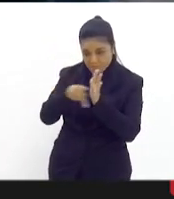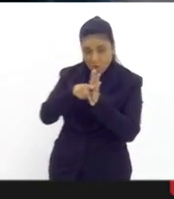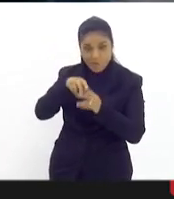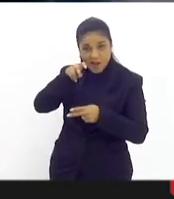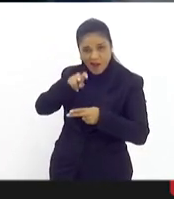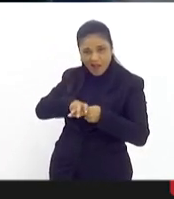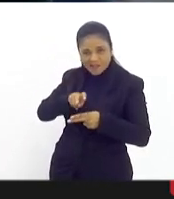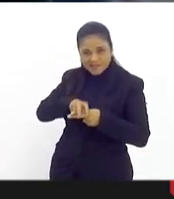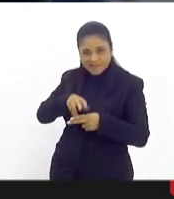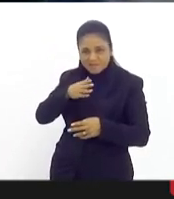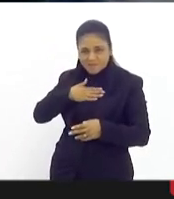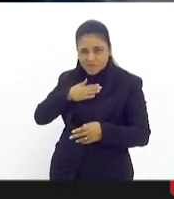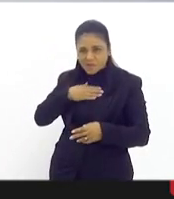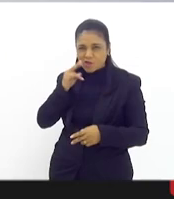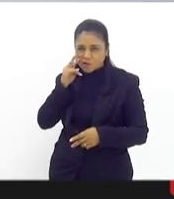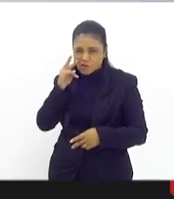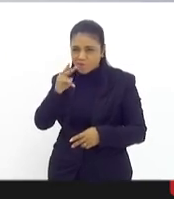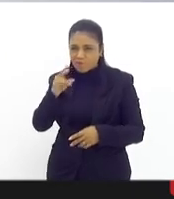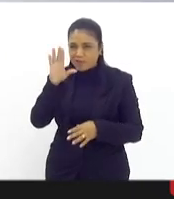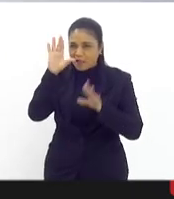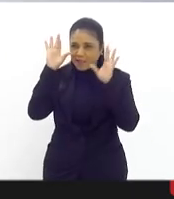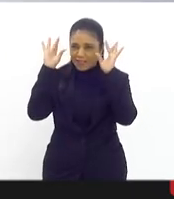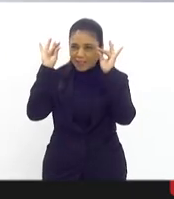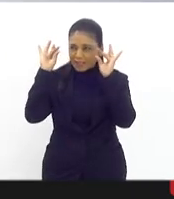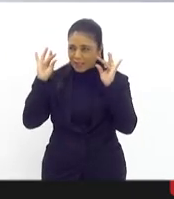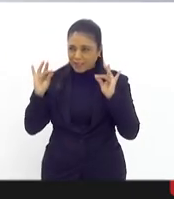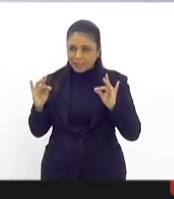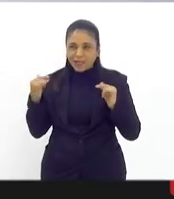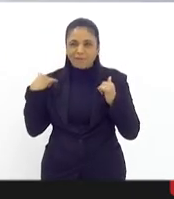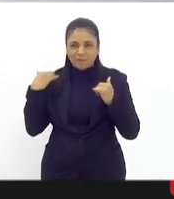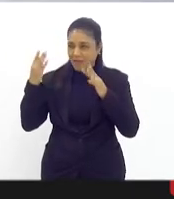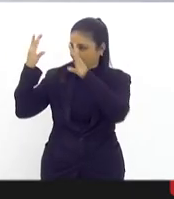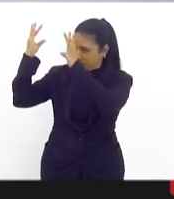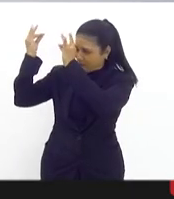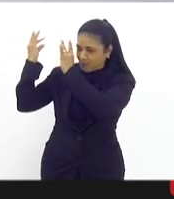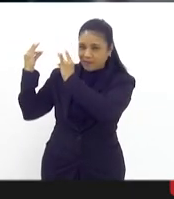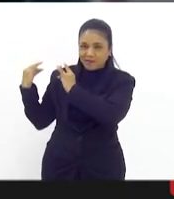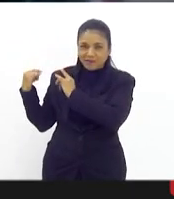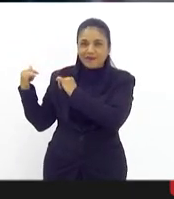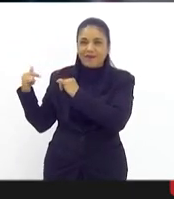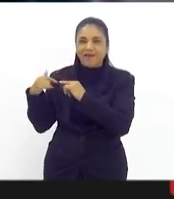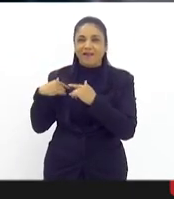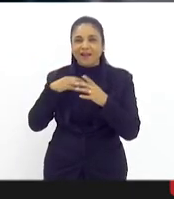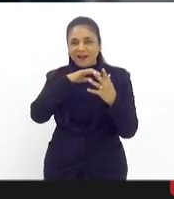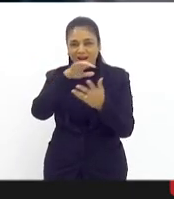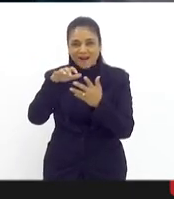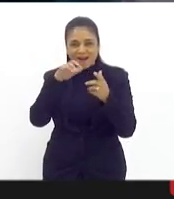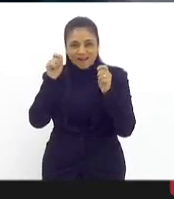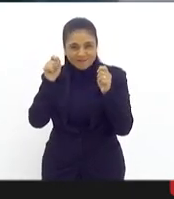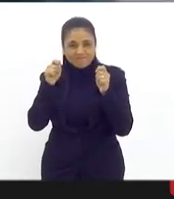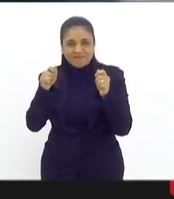aqui atrás de você. Adesivinhos aqui. Das várias campanhas nossas. Fala,